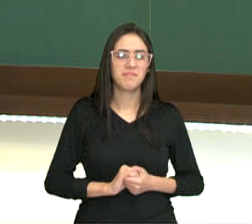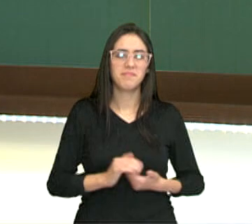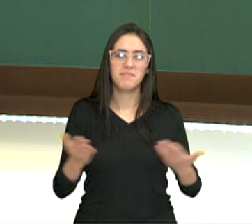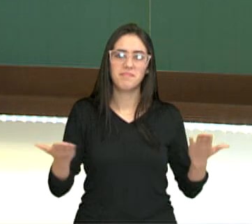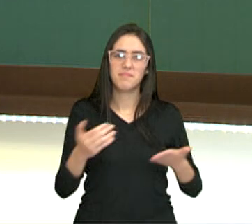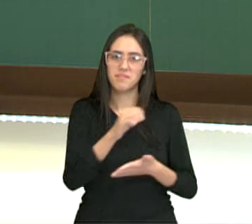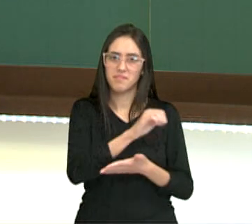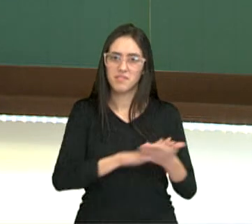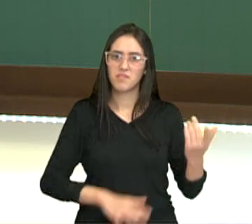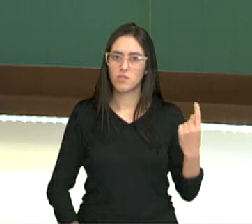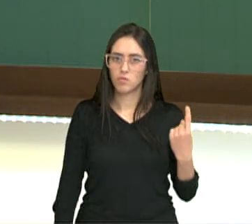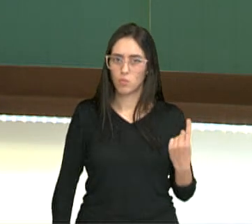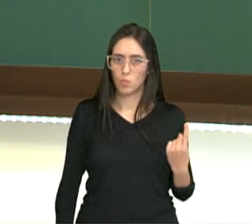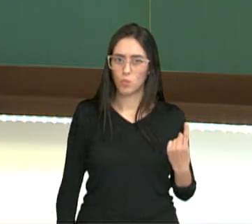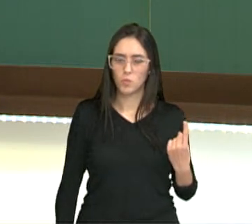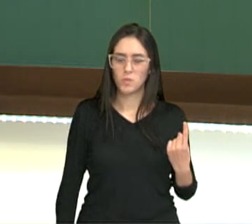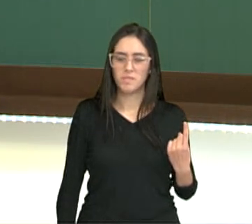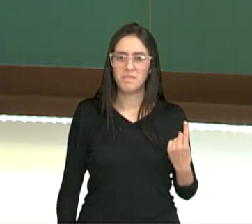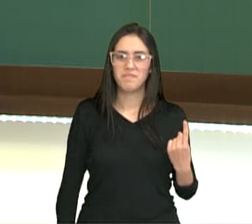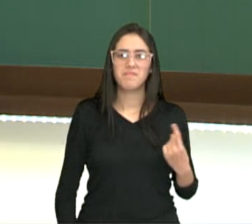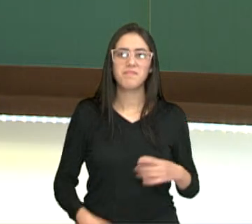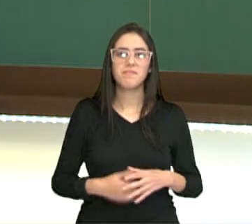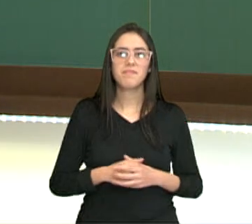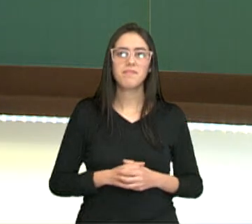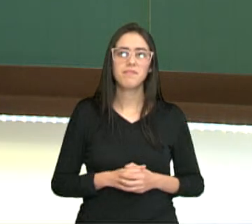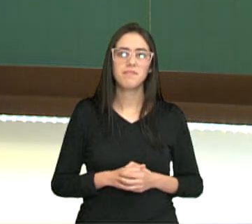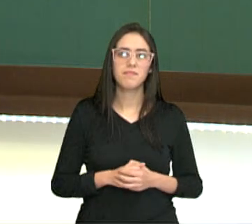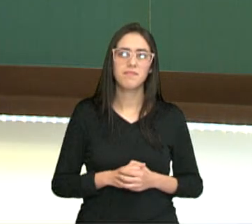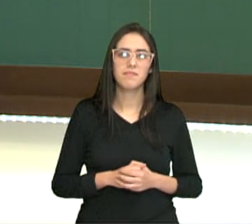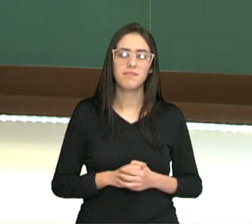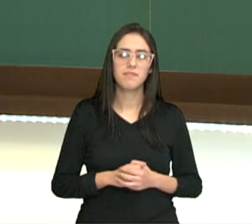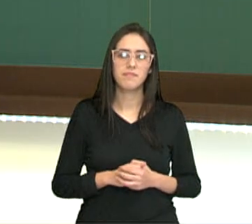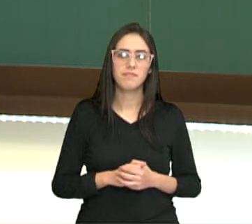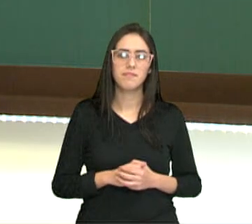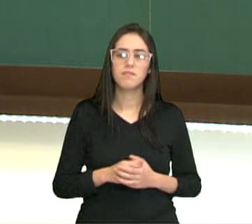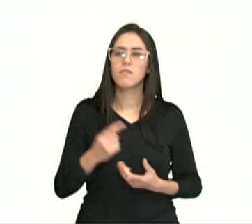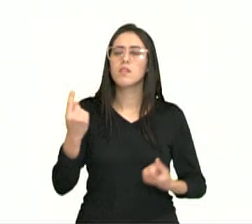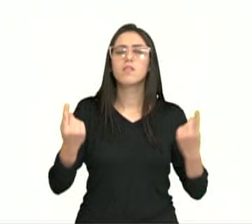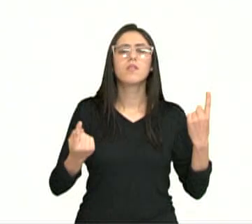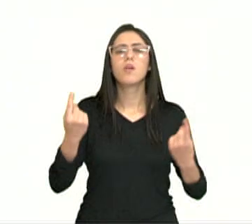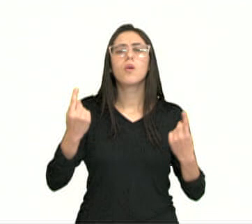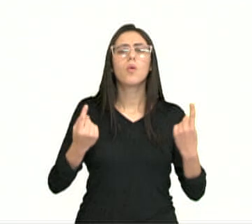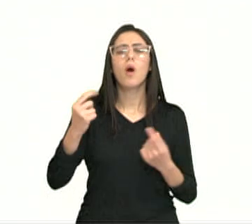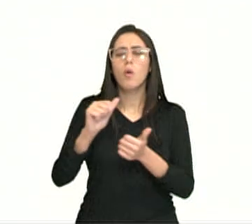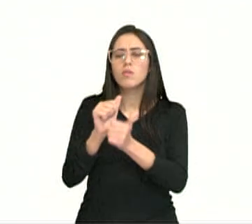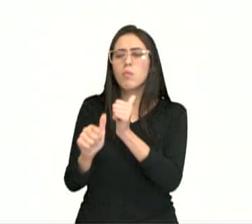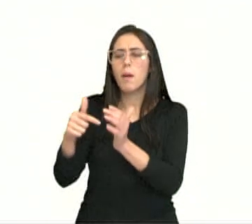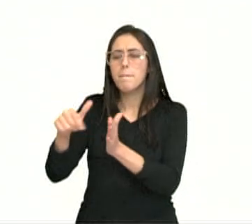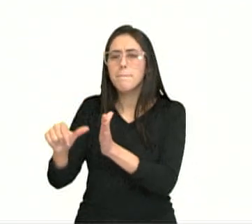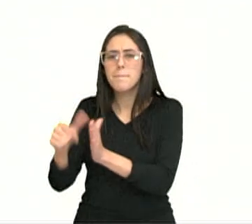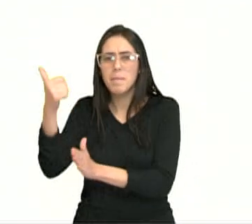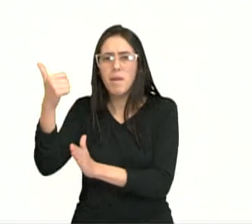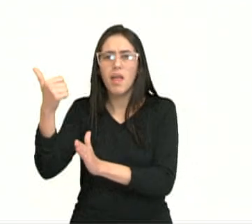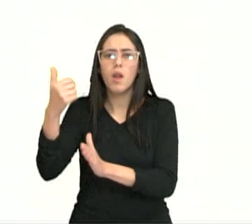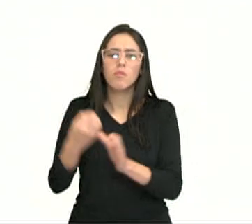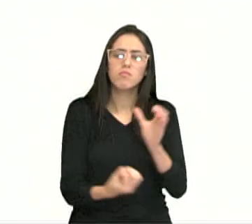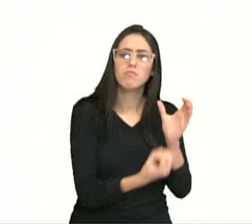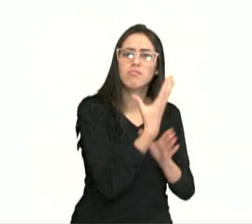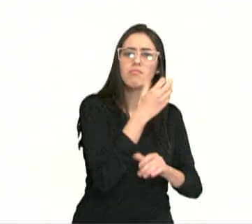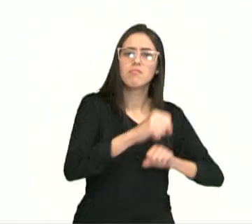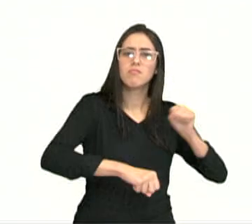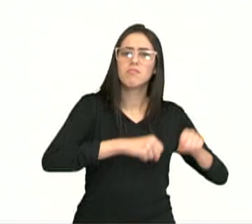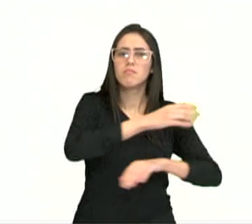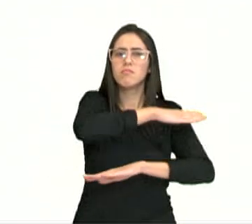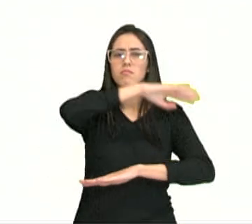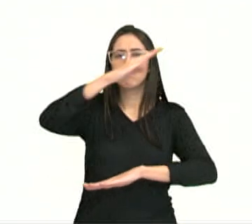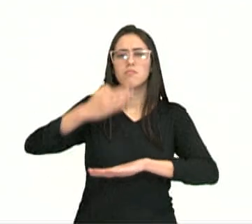Vamos para a nossa primeira atividade sobre o tema? De qual esporte derivou o mountain bike? Na sua opinião, esse